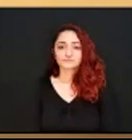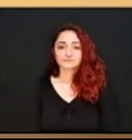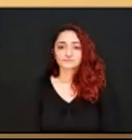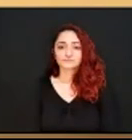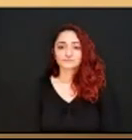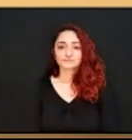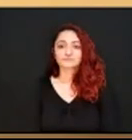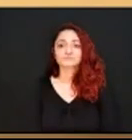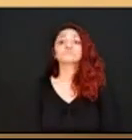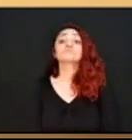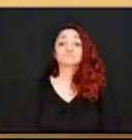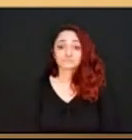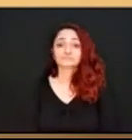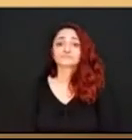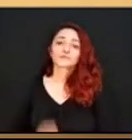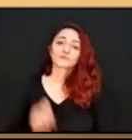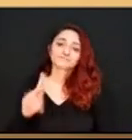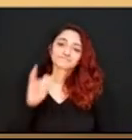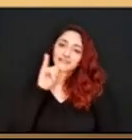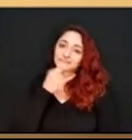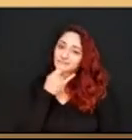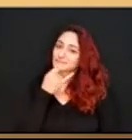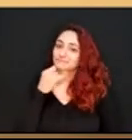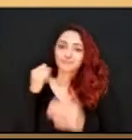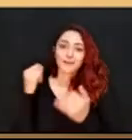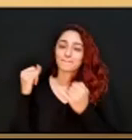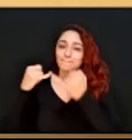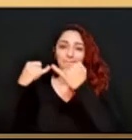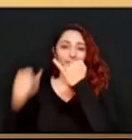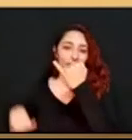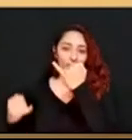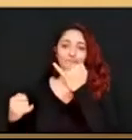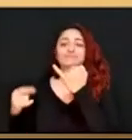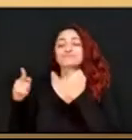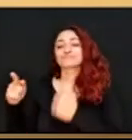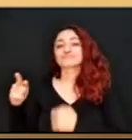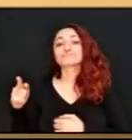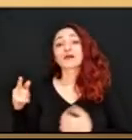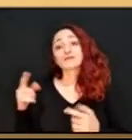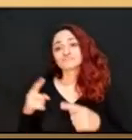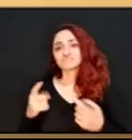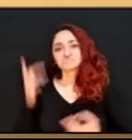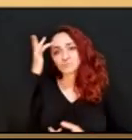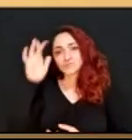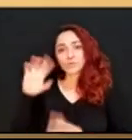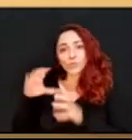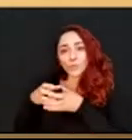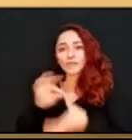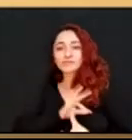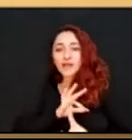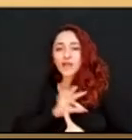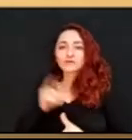Ah tá bom é infelizmente a gente perdeu o contato com Stephanie não sei se a técnica consegue aí fazer o contato com